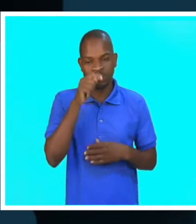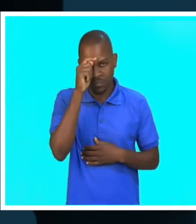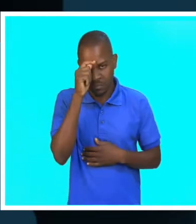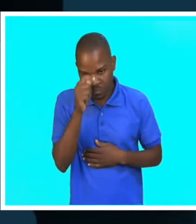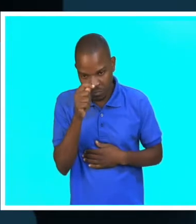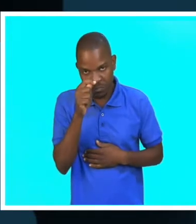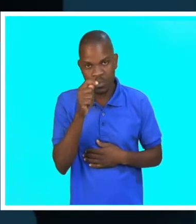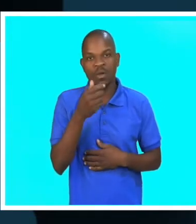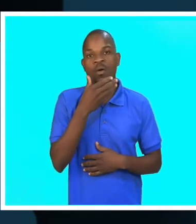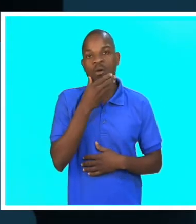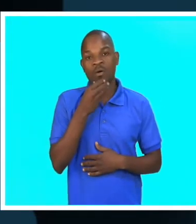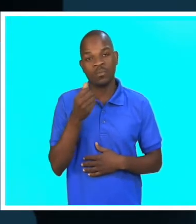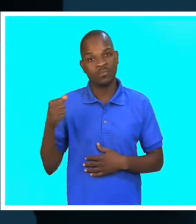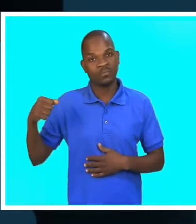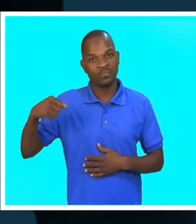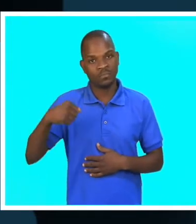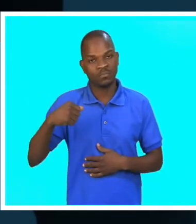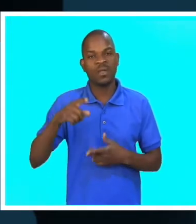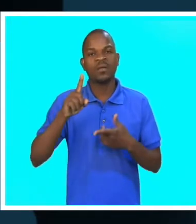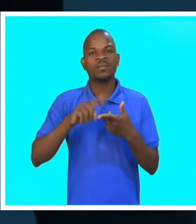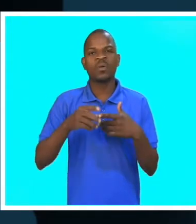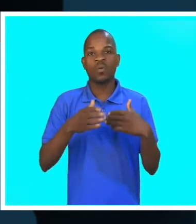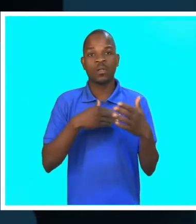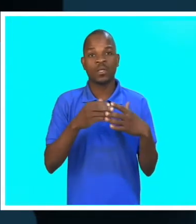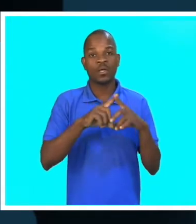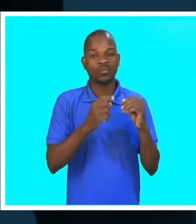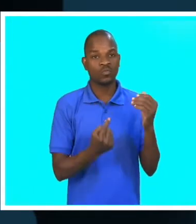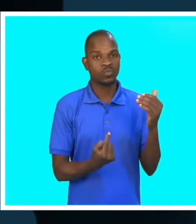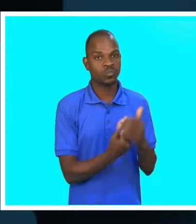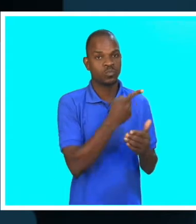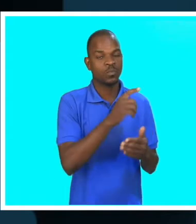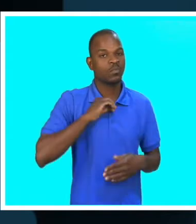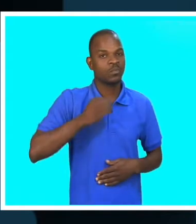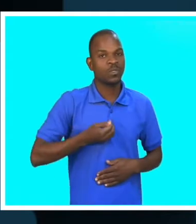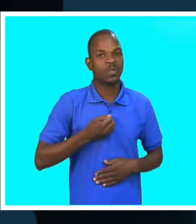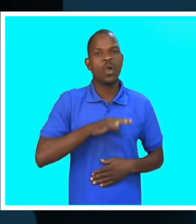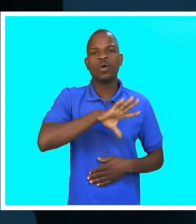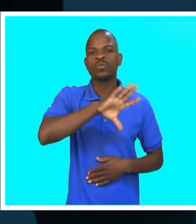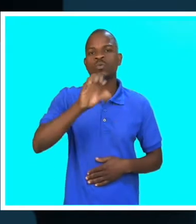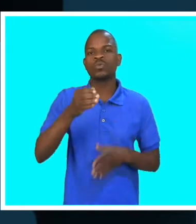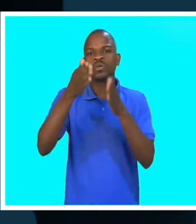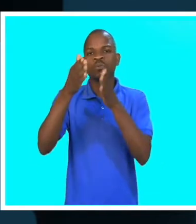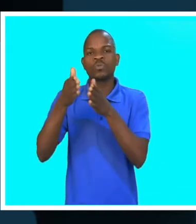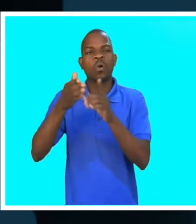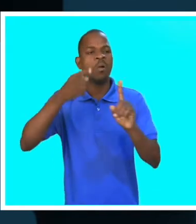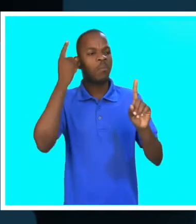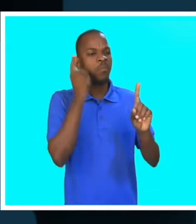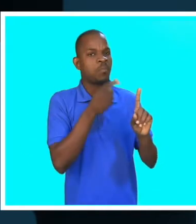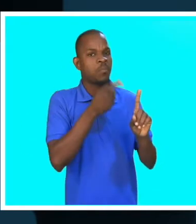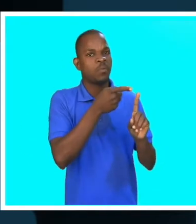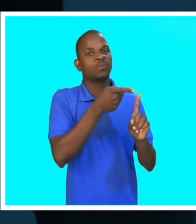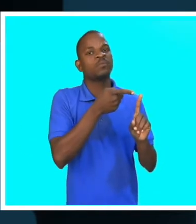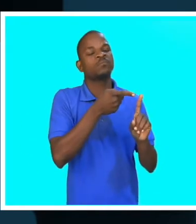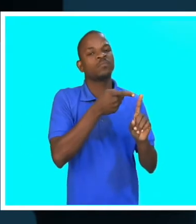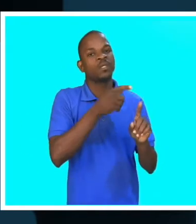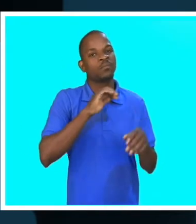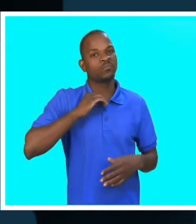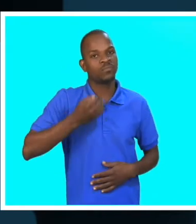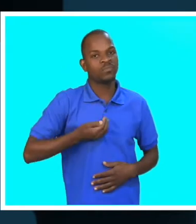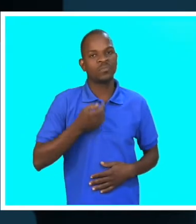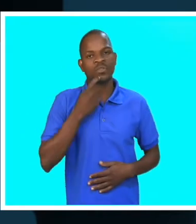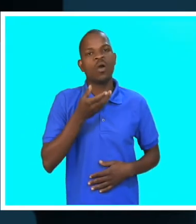marido. O marido e qualquer coisa que ela comete, a sociedade digitima o homem que